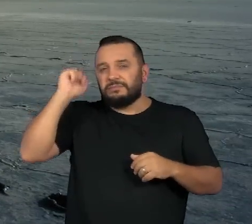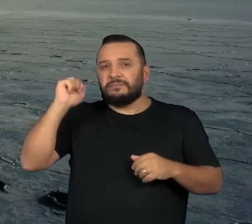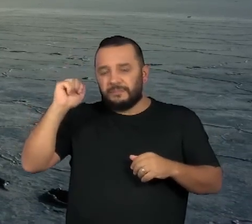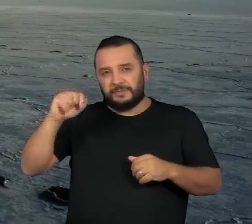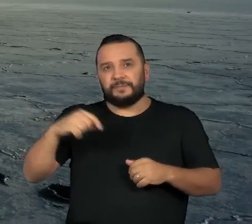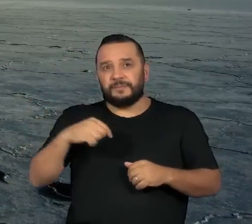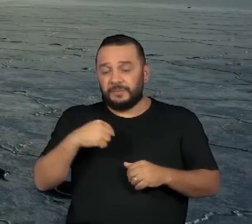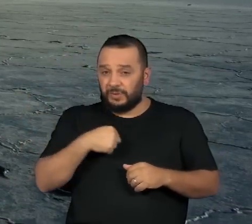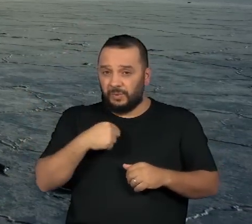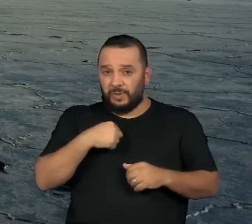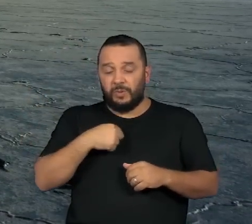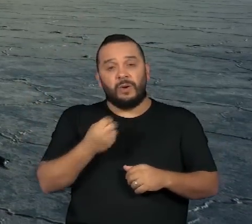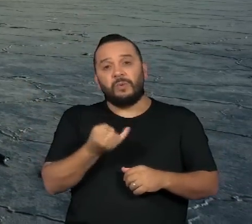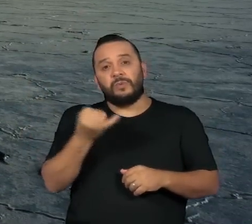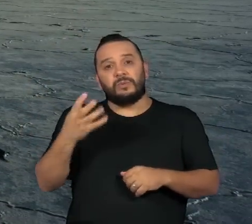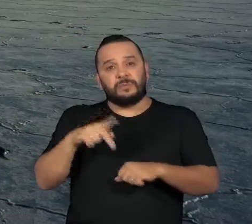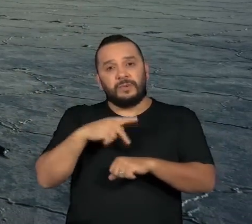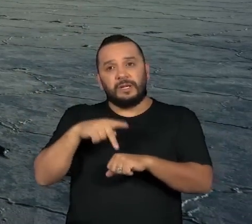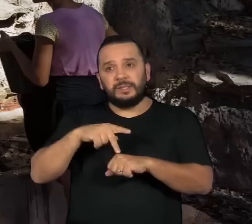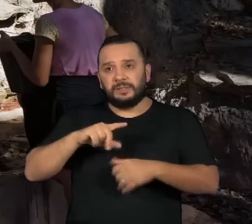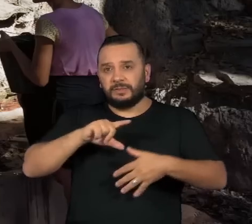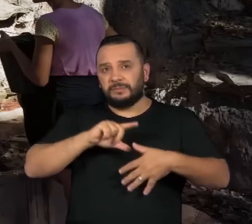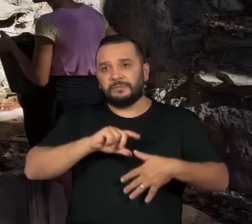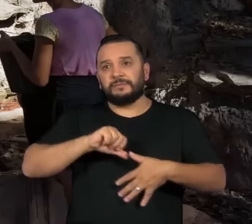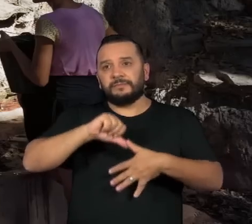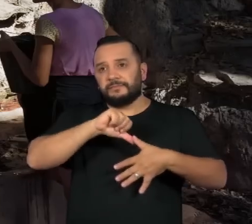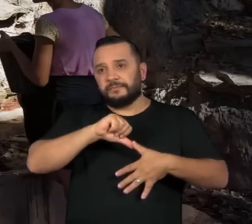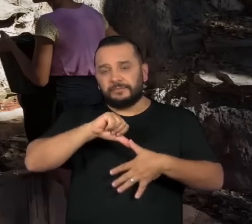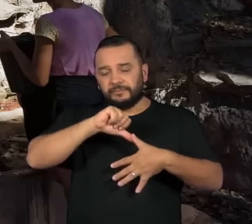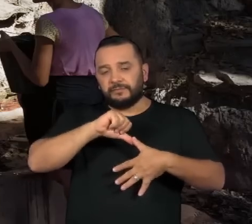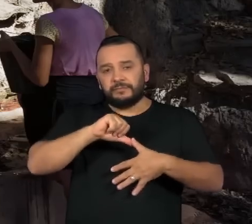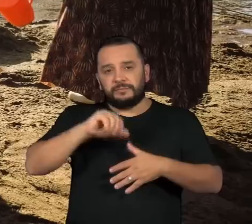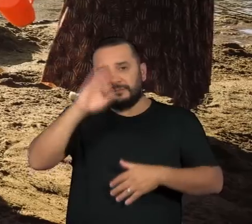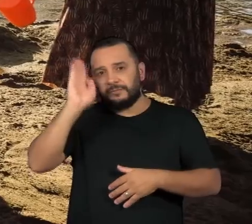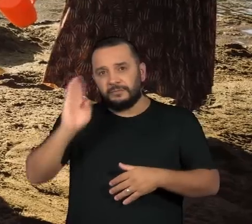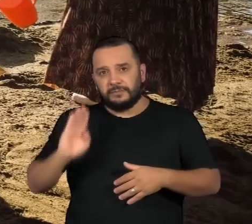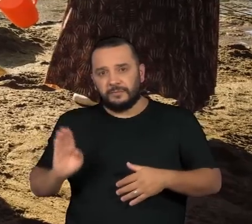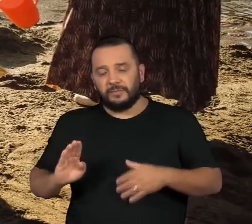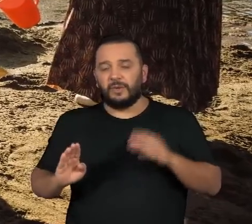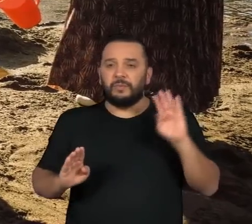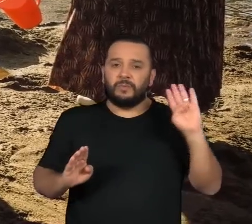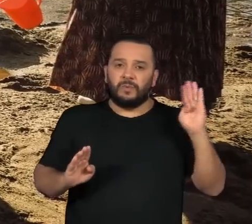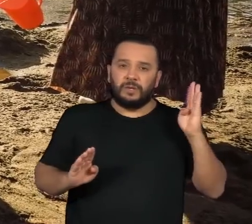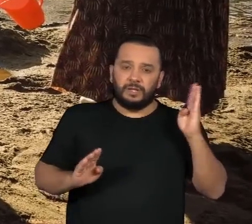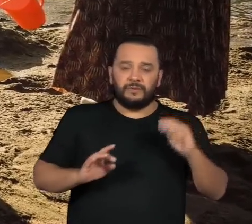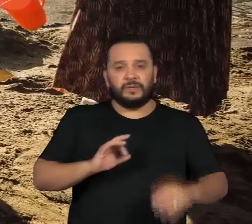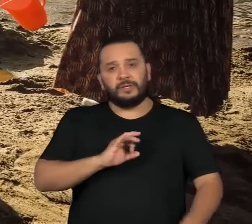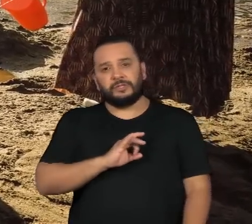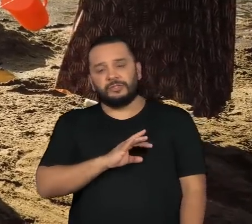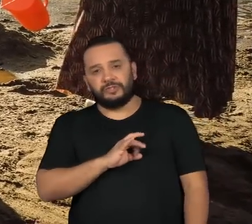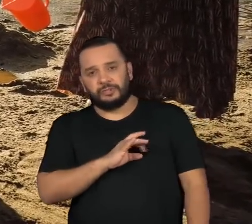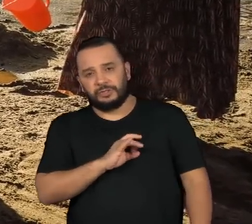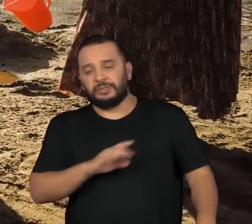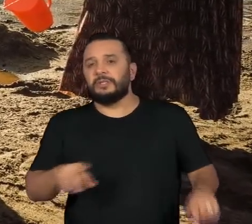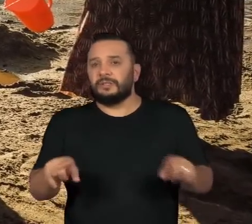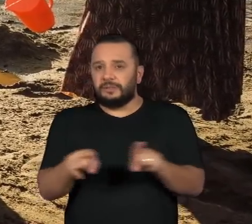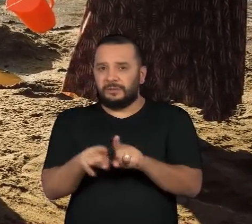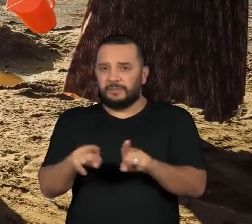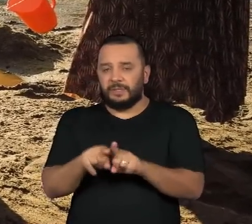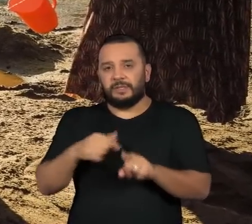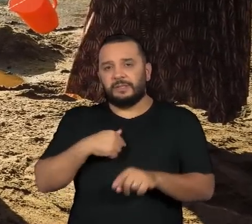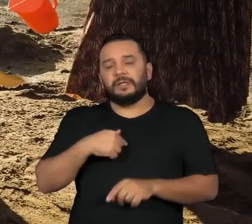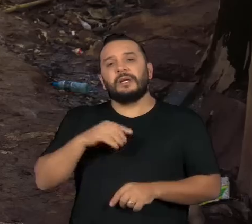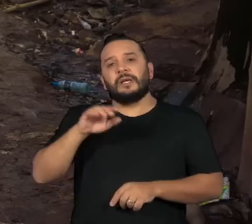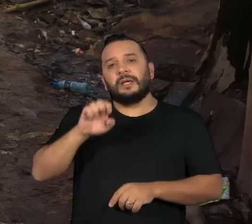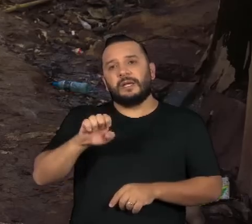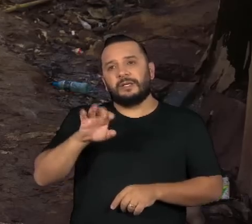me concentrei em alguns países da América do Sul, Brasil, Bolívia, Chile, Etiópia, que dava uma dimensão bem ampla do